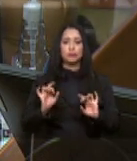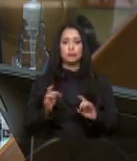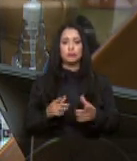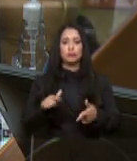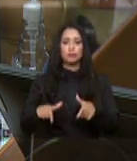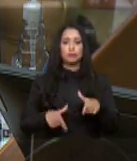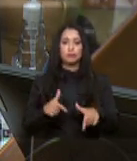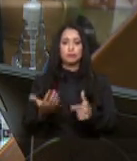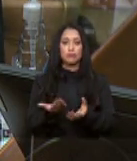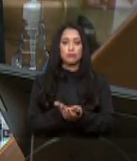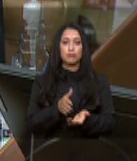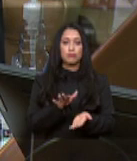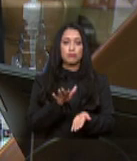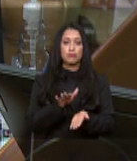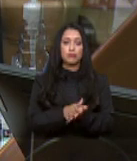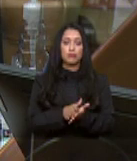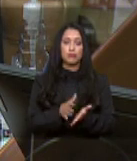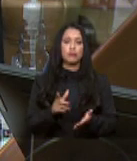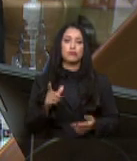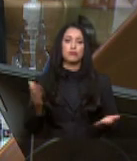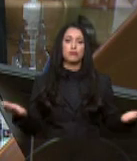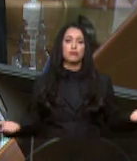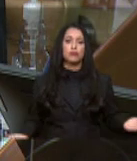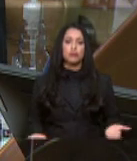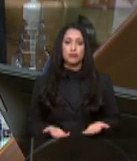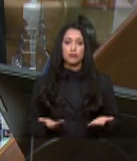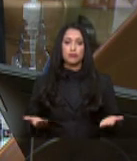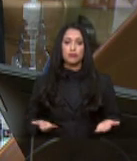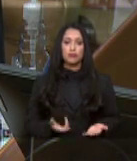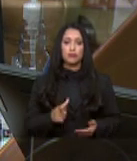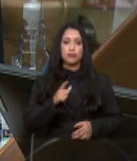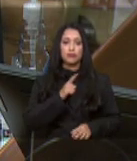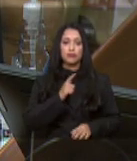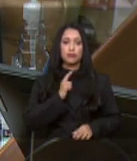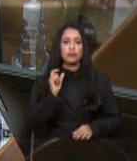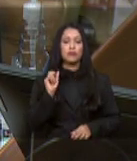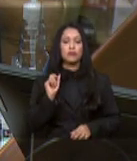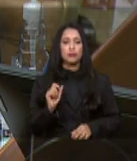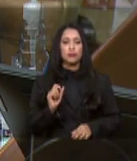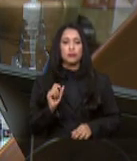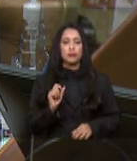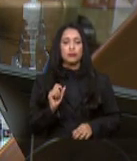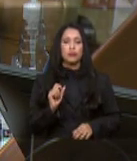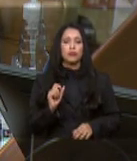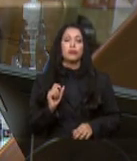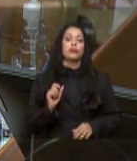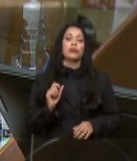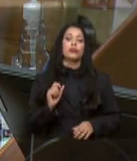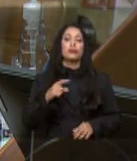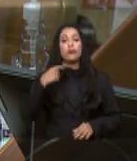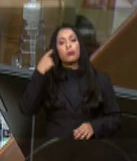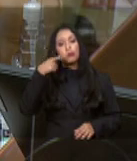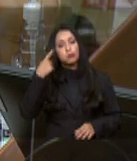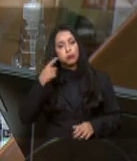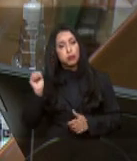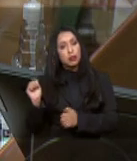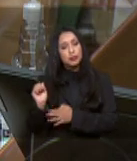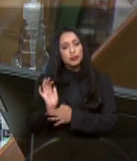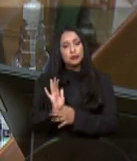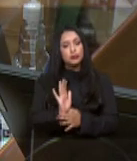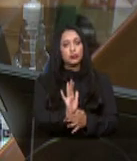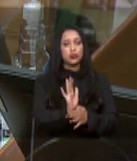do STF, nestes processos e que ainda hoje, quer como autores, quer como amici curiae, ainda